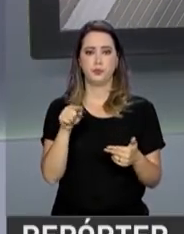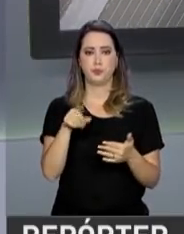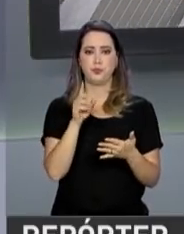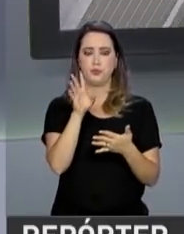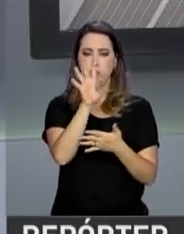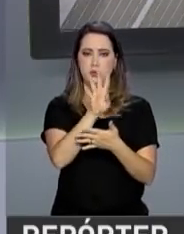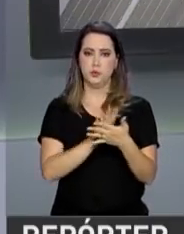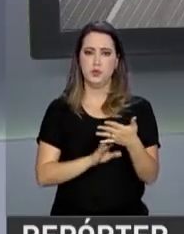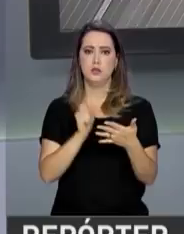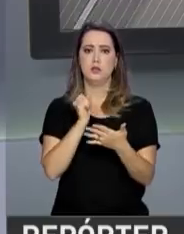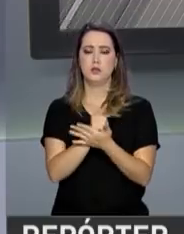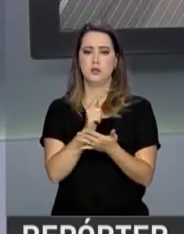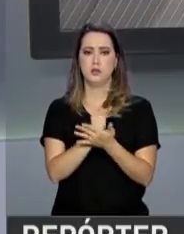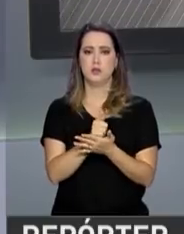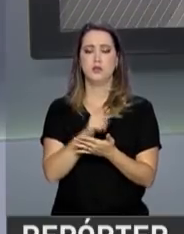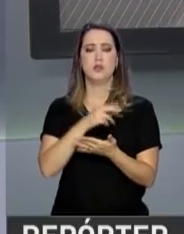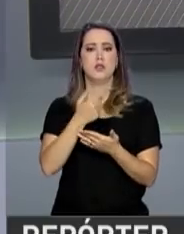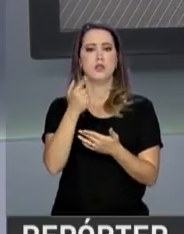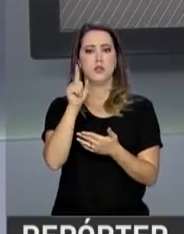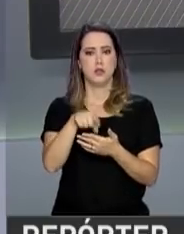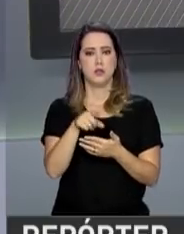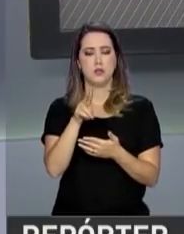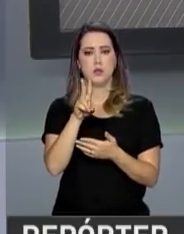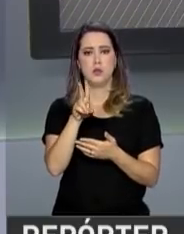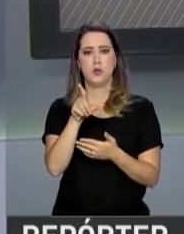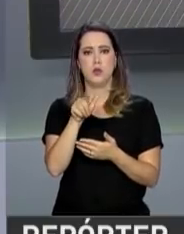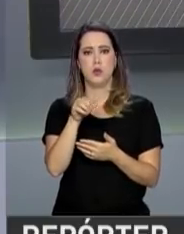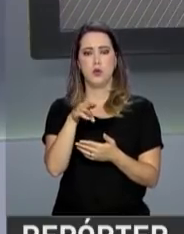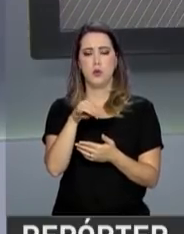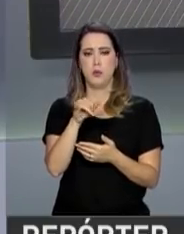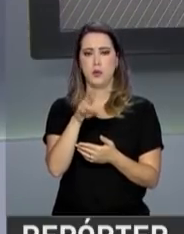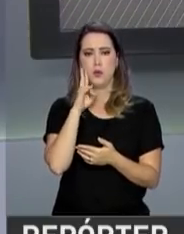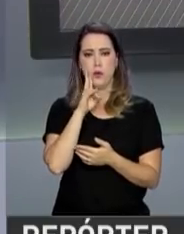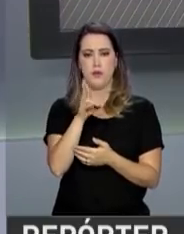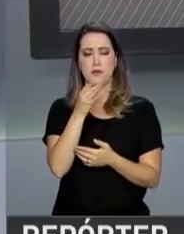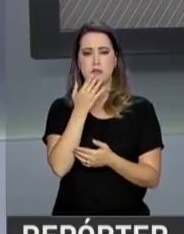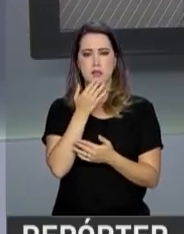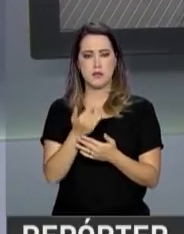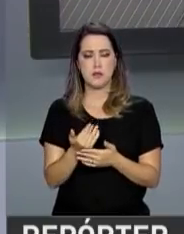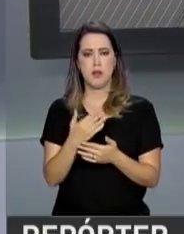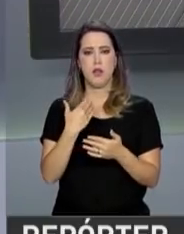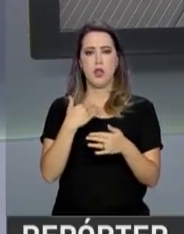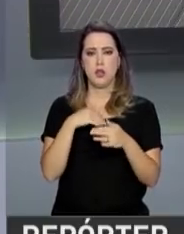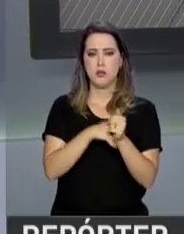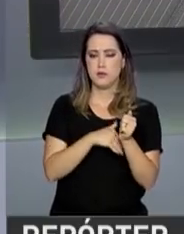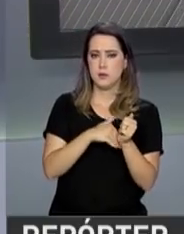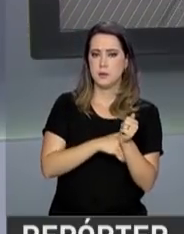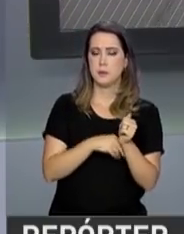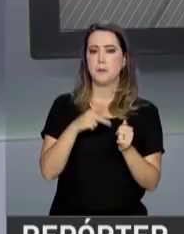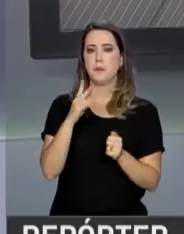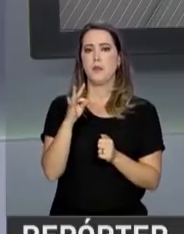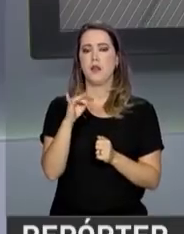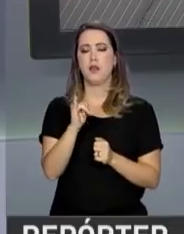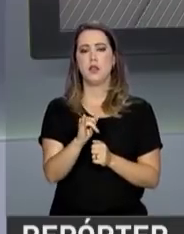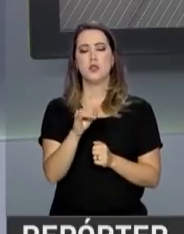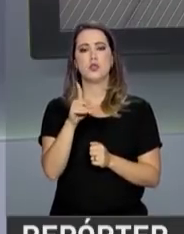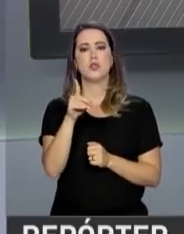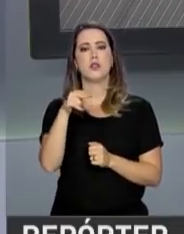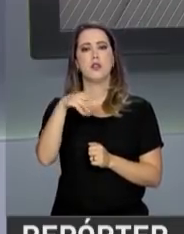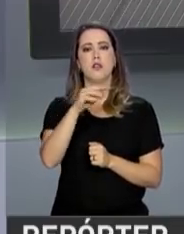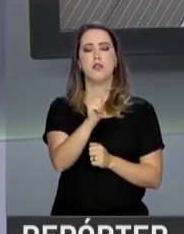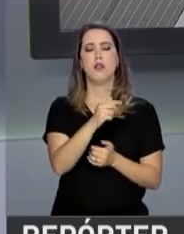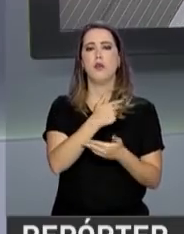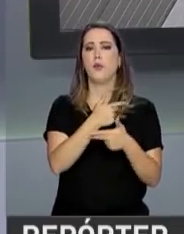de compras estão o luminol substância que identifica sangue oculto kits de identificação humana para exame de dna